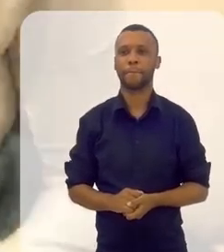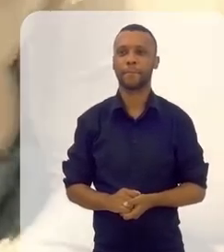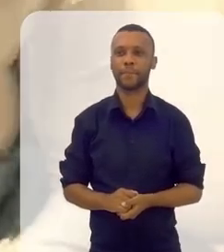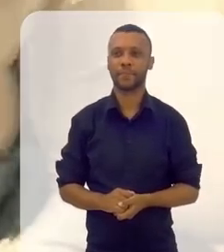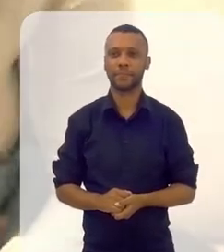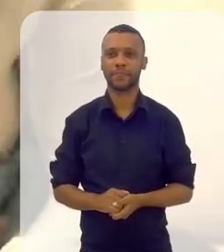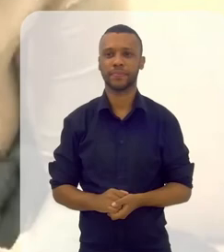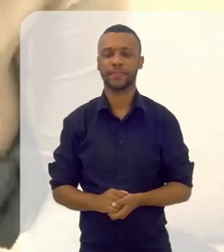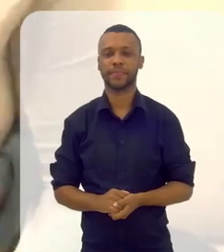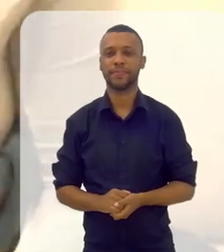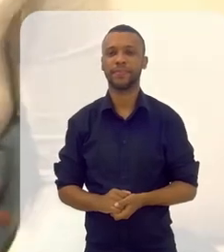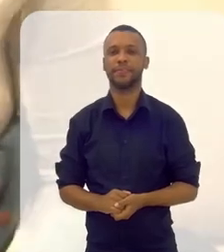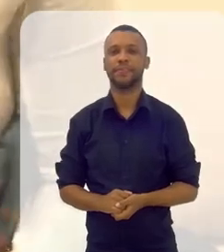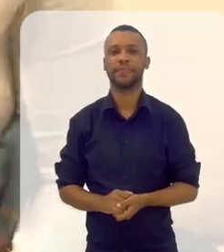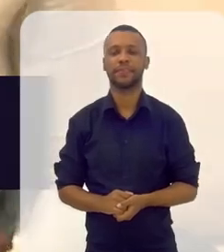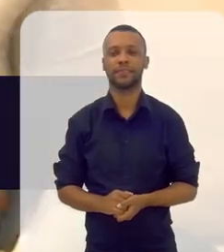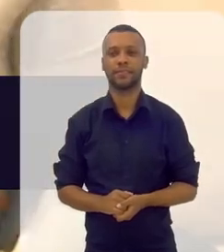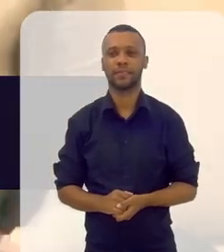Ui!